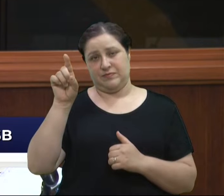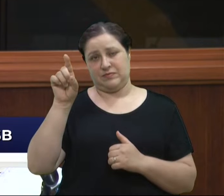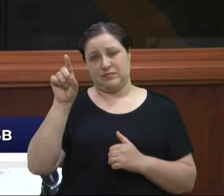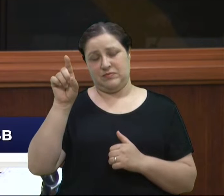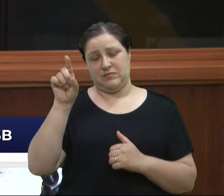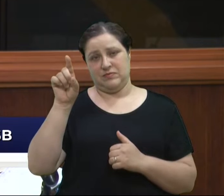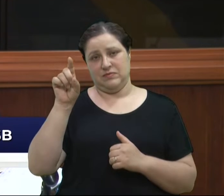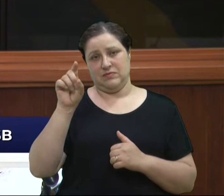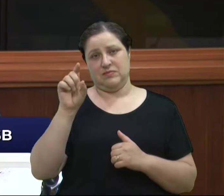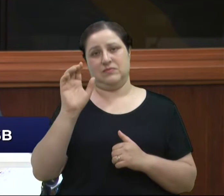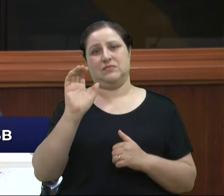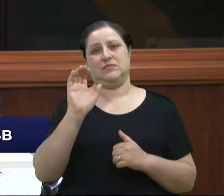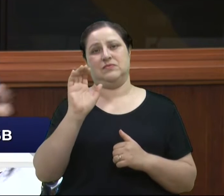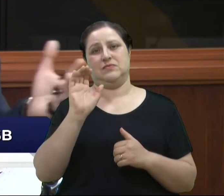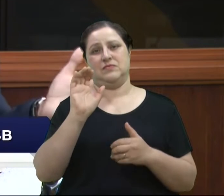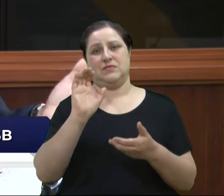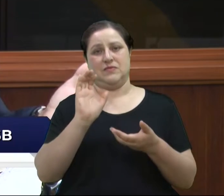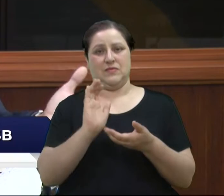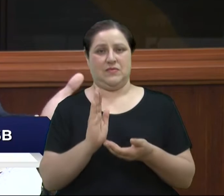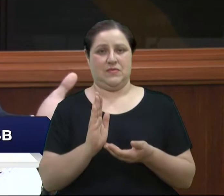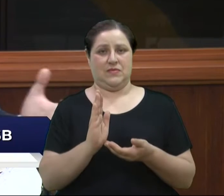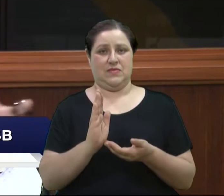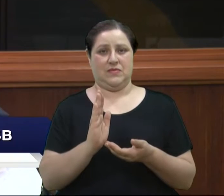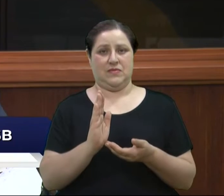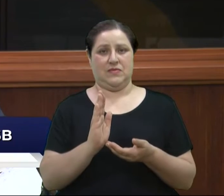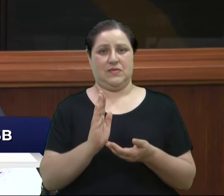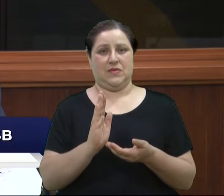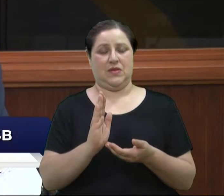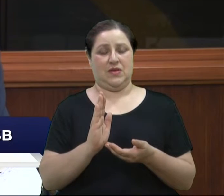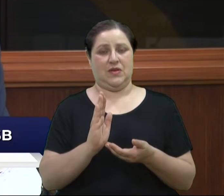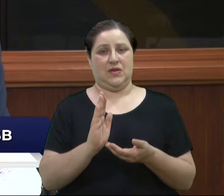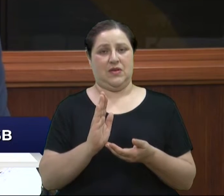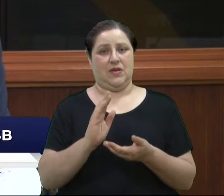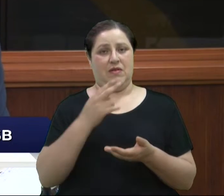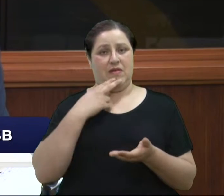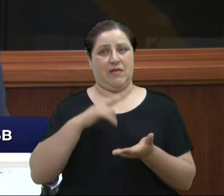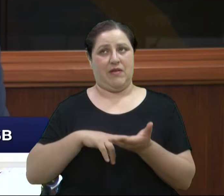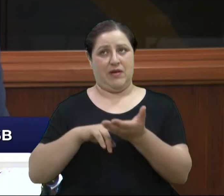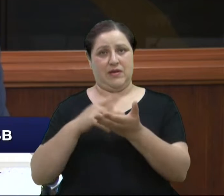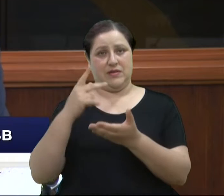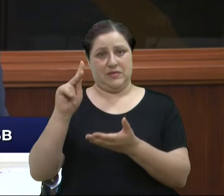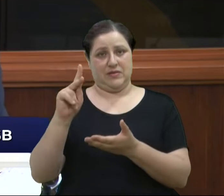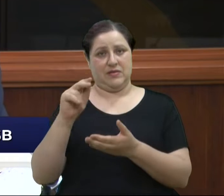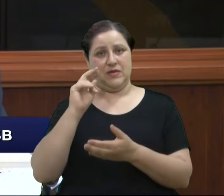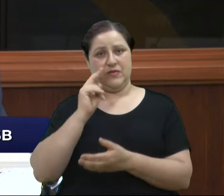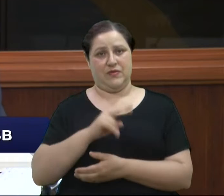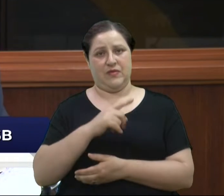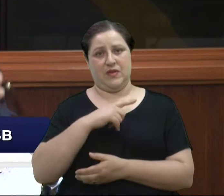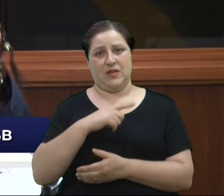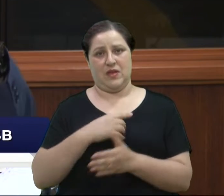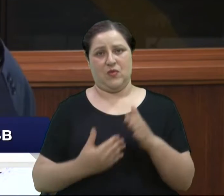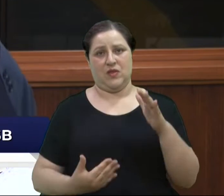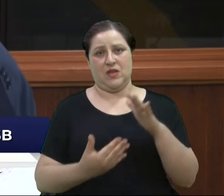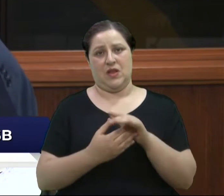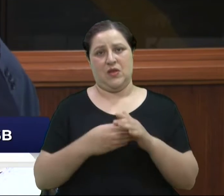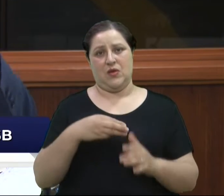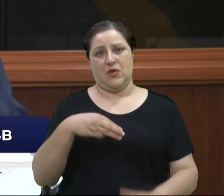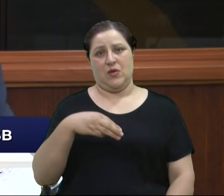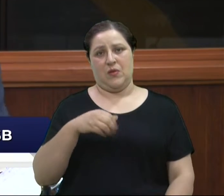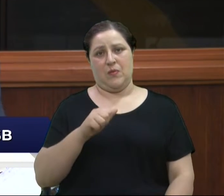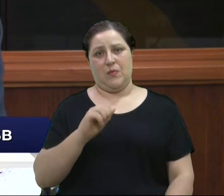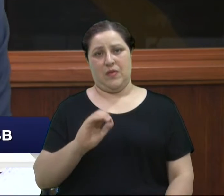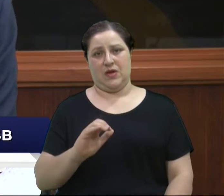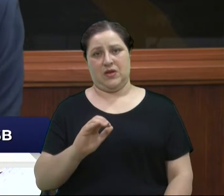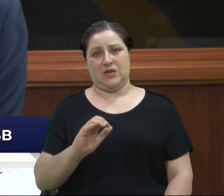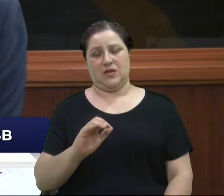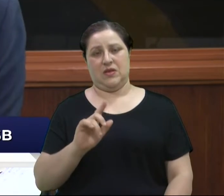Governo do Estado, para, pelo que eu vi, um dos gargalos é a parte do teto da MAC. Então, acho que aí